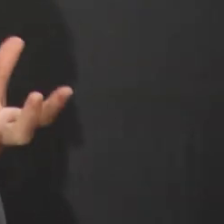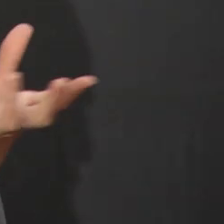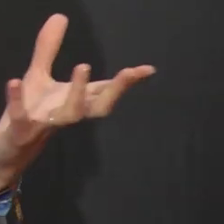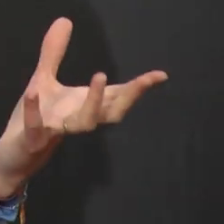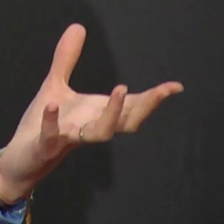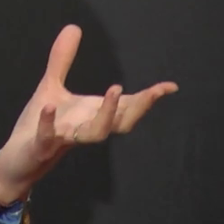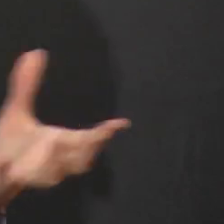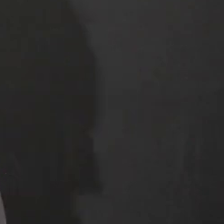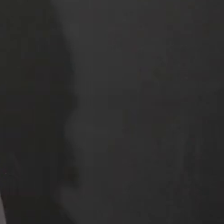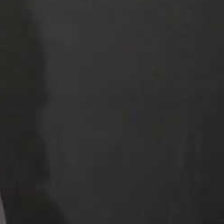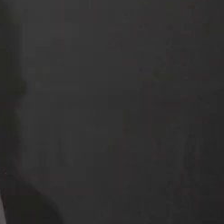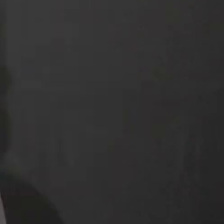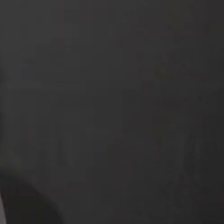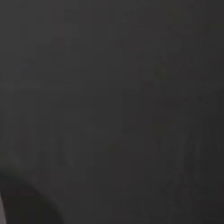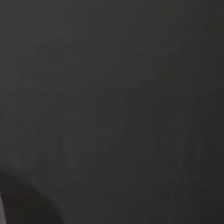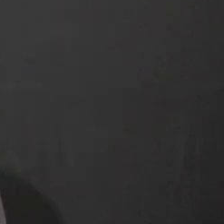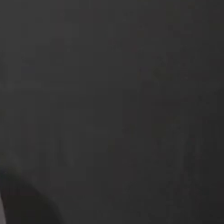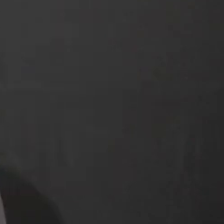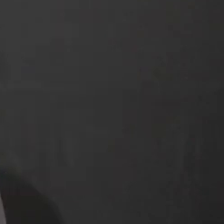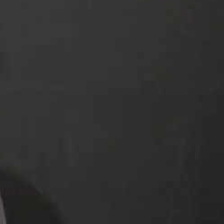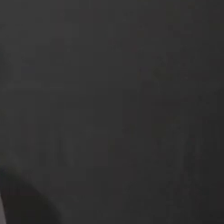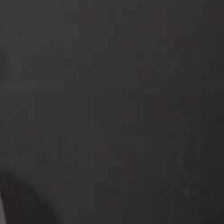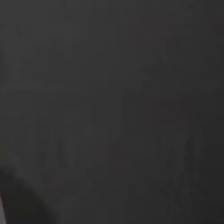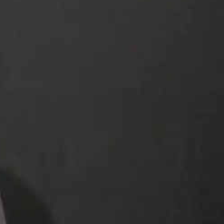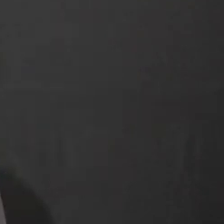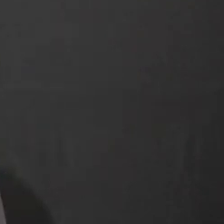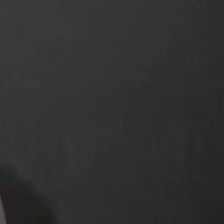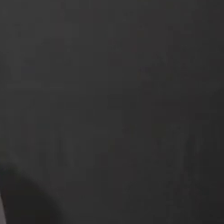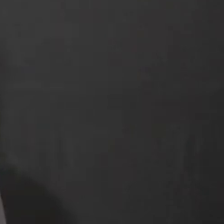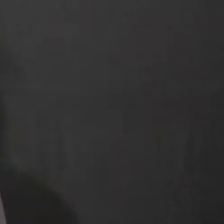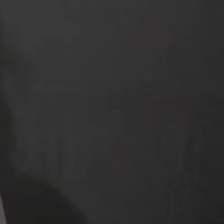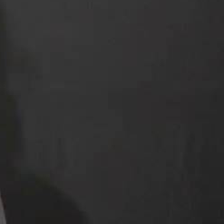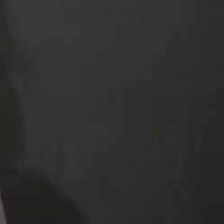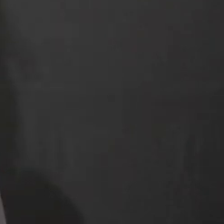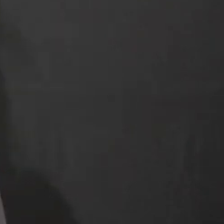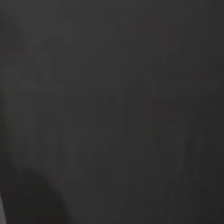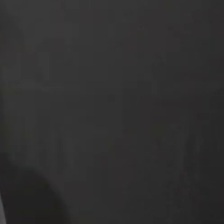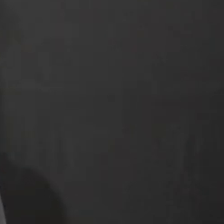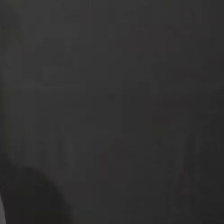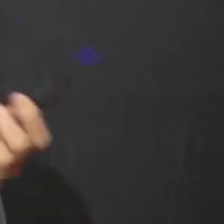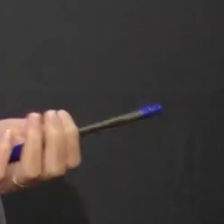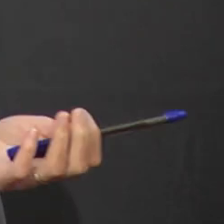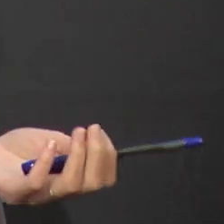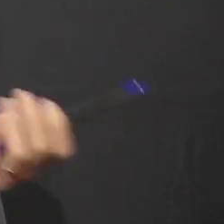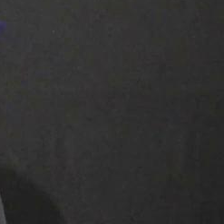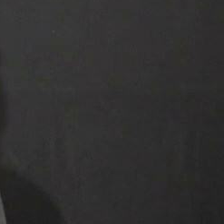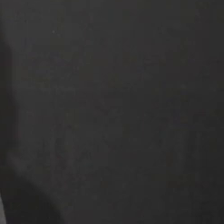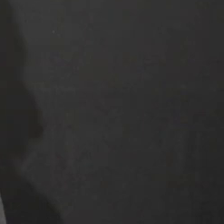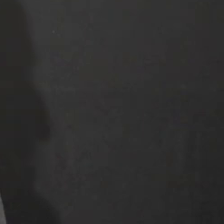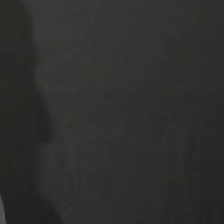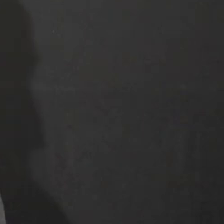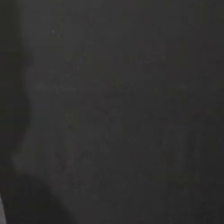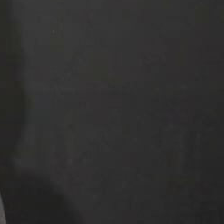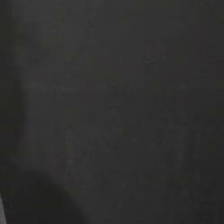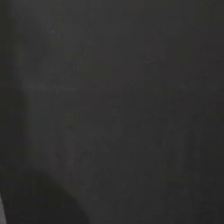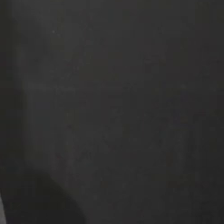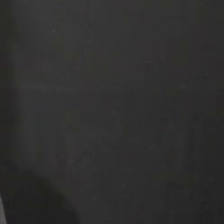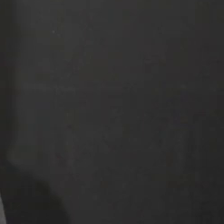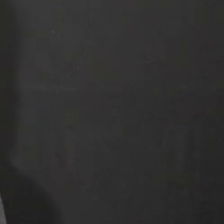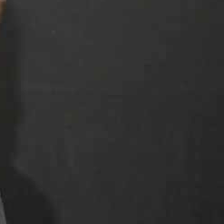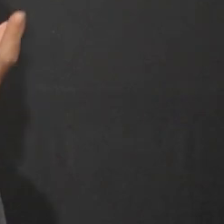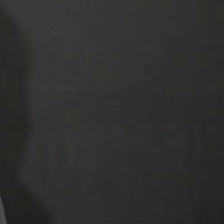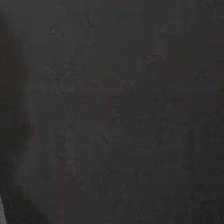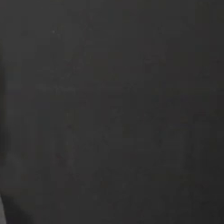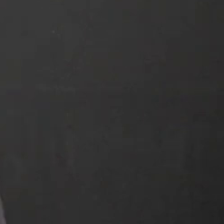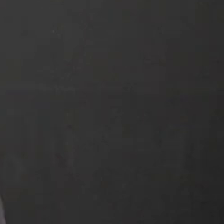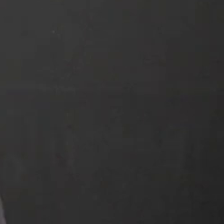moi próximo, non? E entonces, bueno, pois falaba Aitor Esteban de Francia como unha referencia para os vascos, claro, pois para nós, a nosa